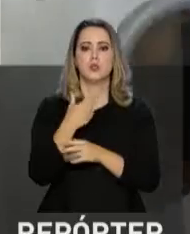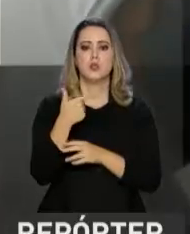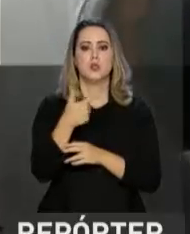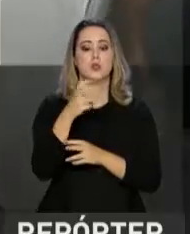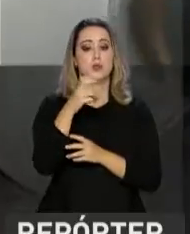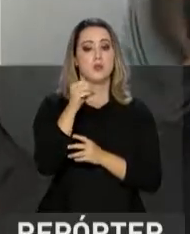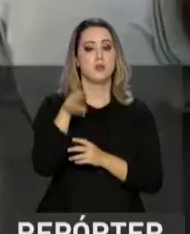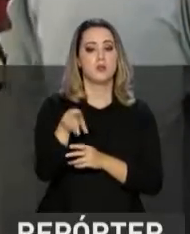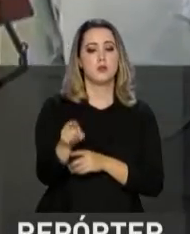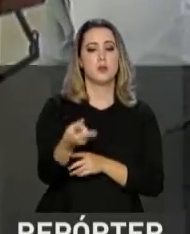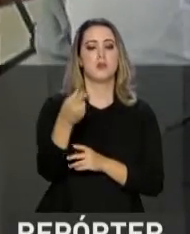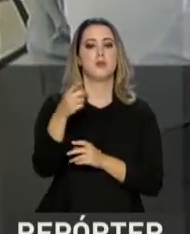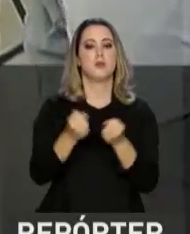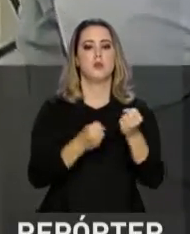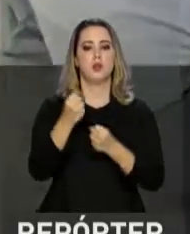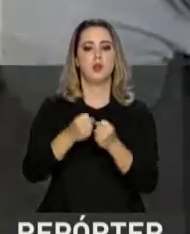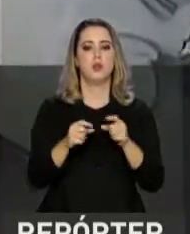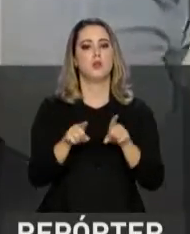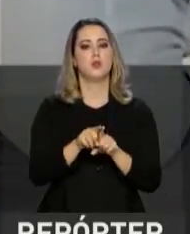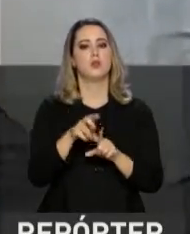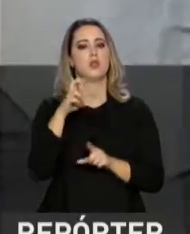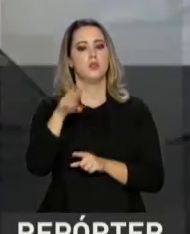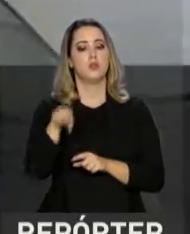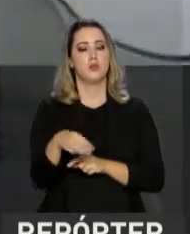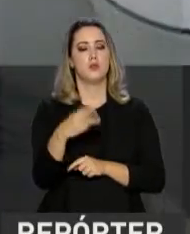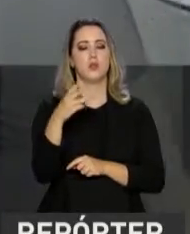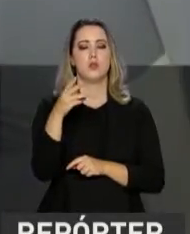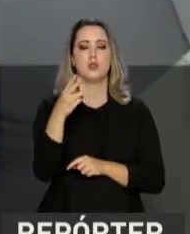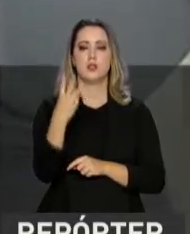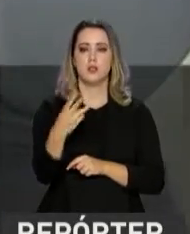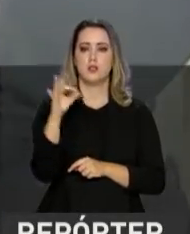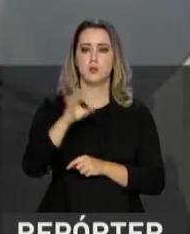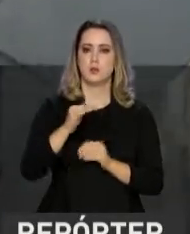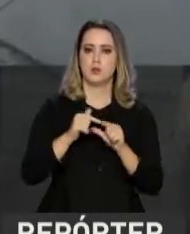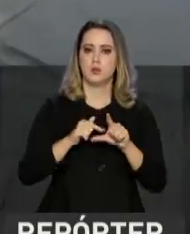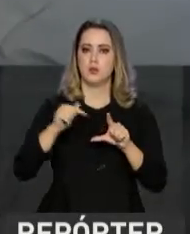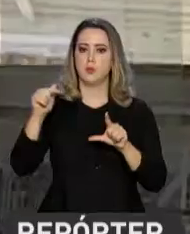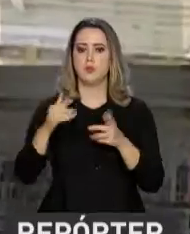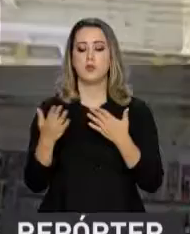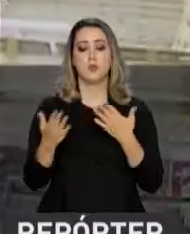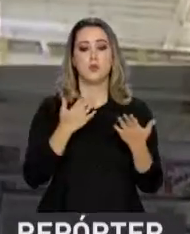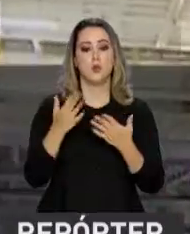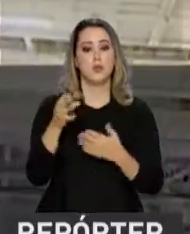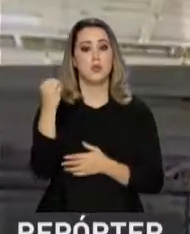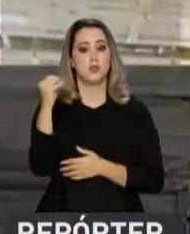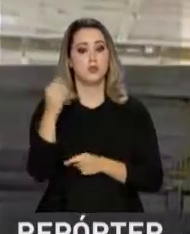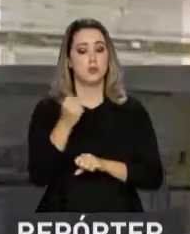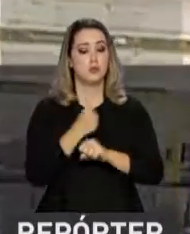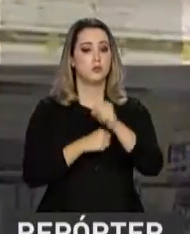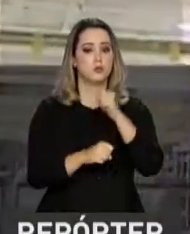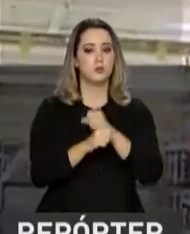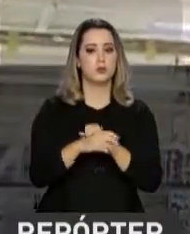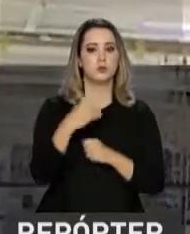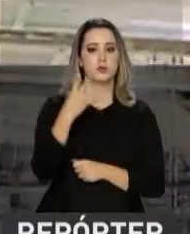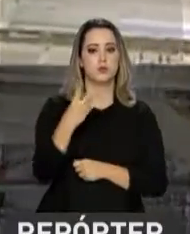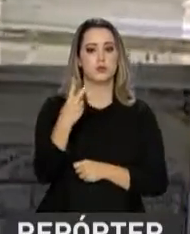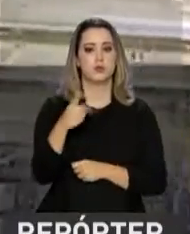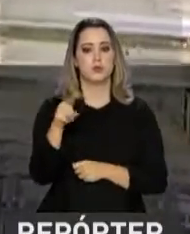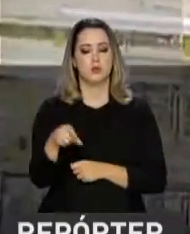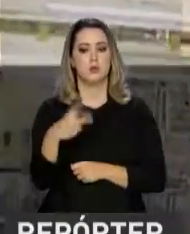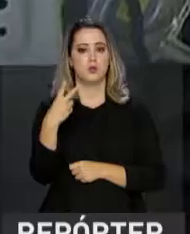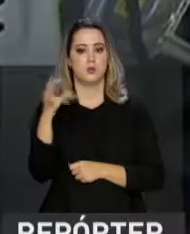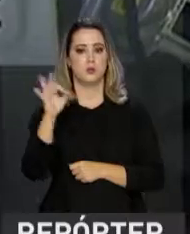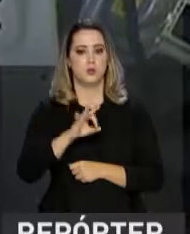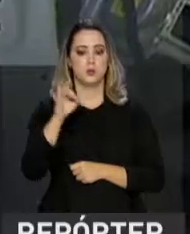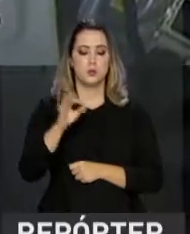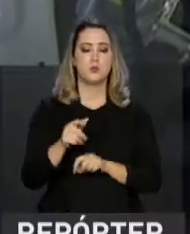5,3 por cento a mais que em setembro na comparação com outubro do ano passado a produção cresceu 42,2 por cento